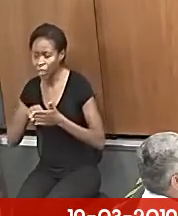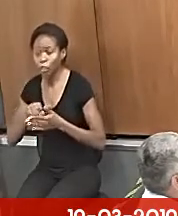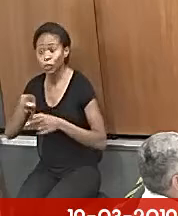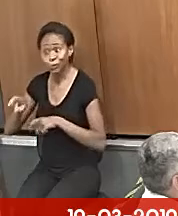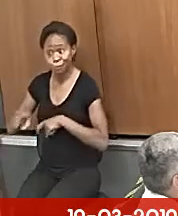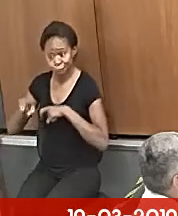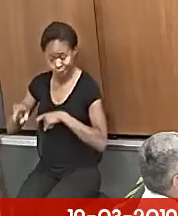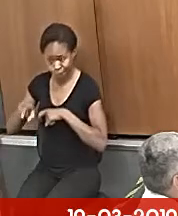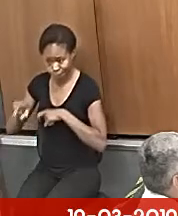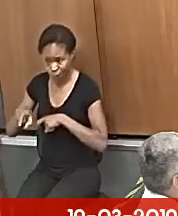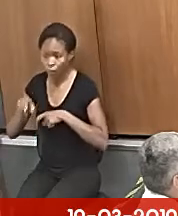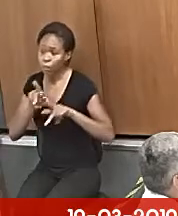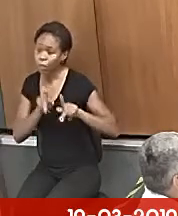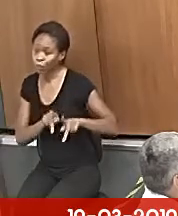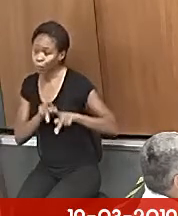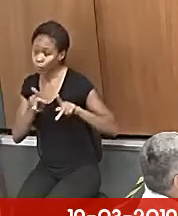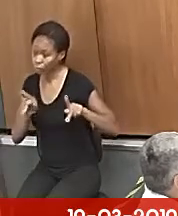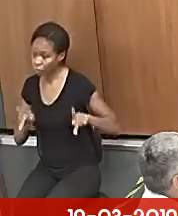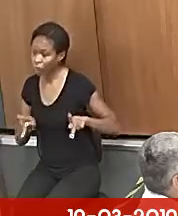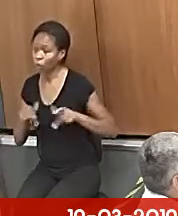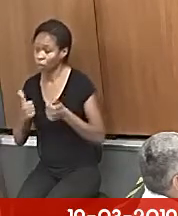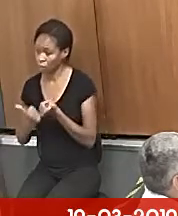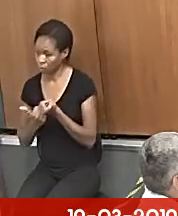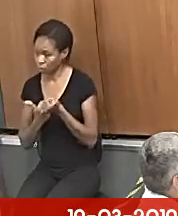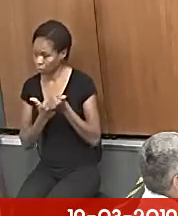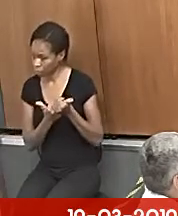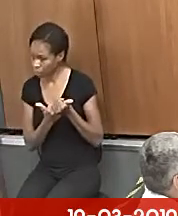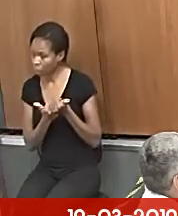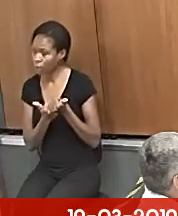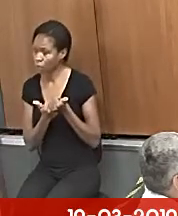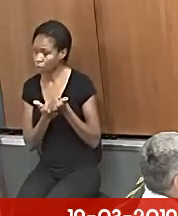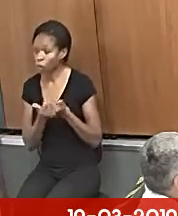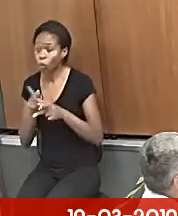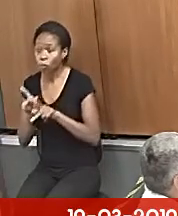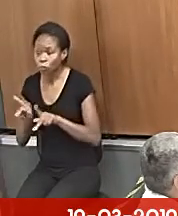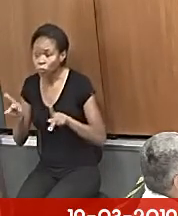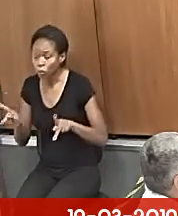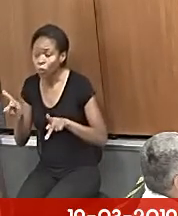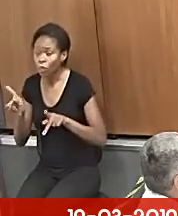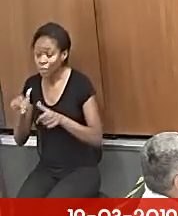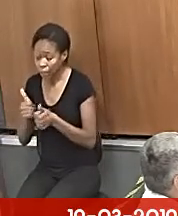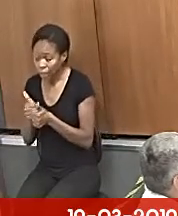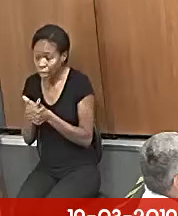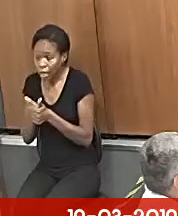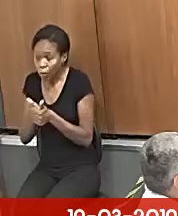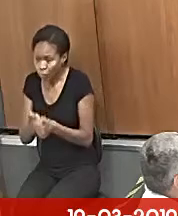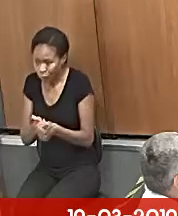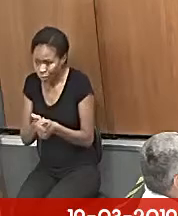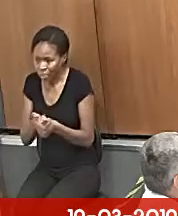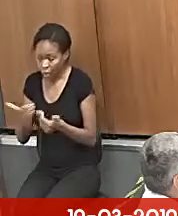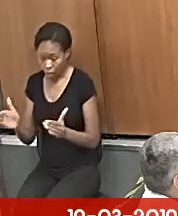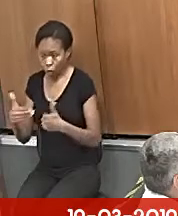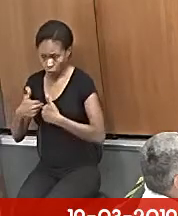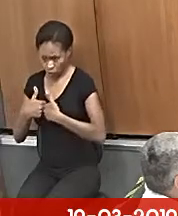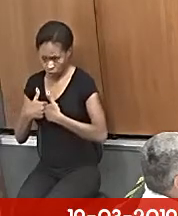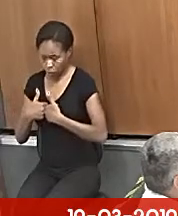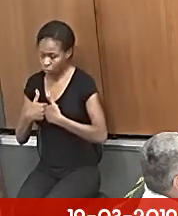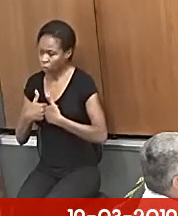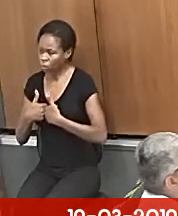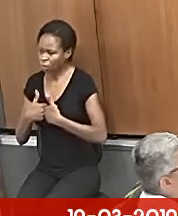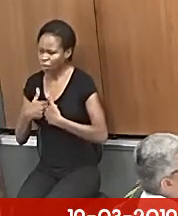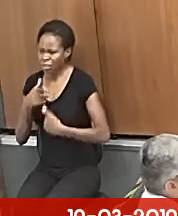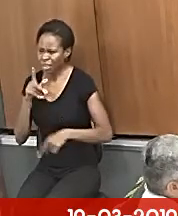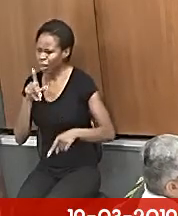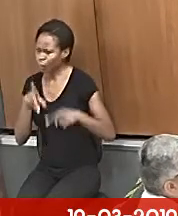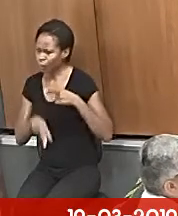professores que acompanham as notícias em sala de aula eles estão sendo cortados pelos prefeitos é então nós estamos atentos a